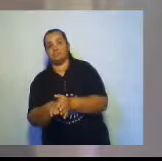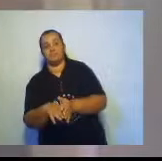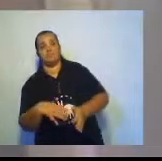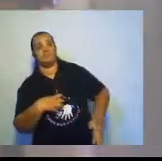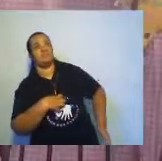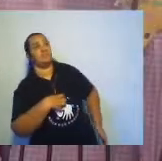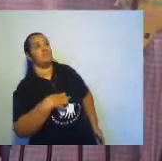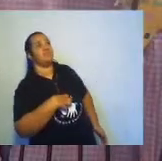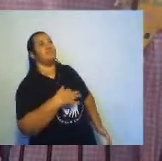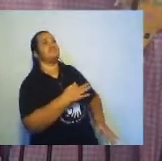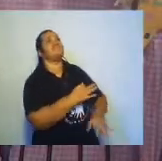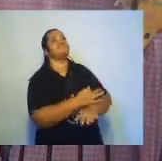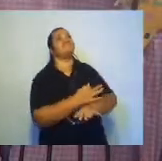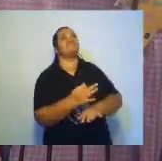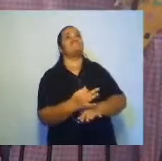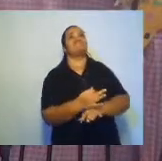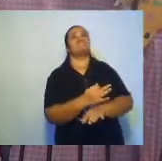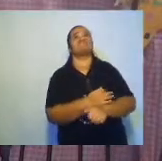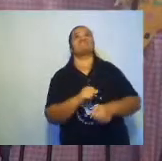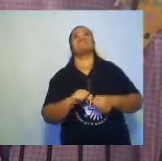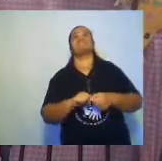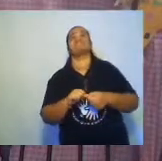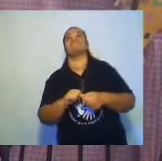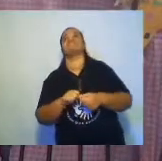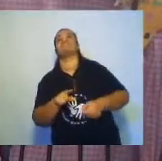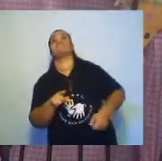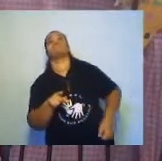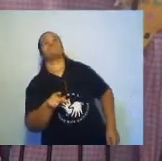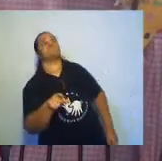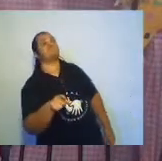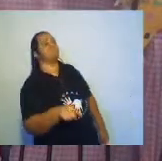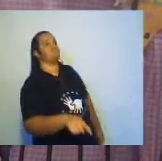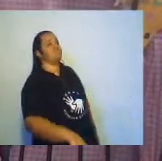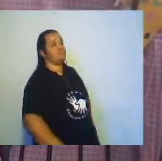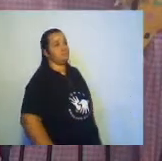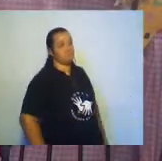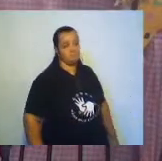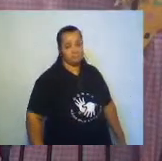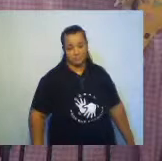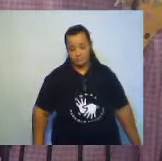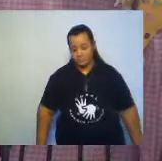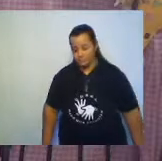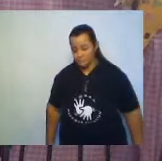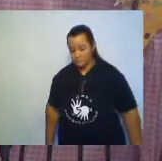é que eu sinto a falta que você me faz.